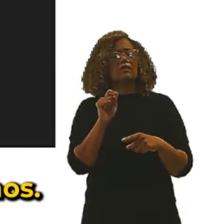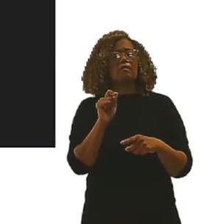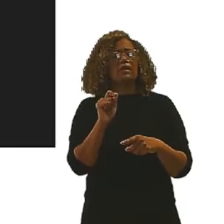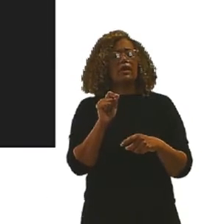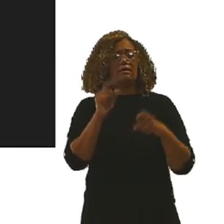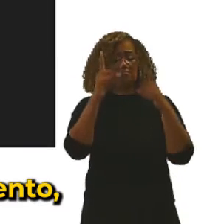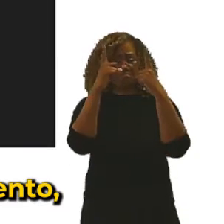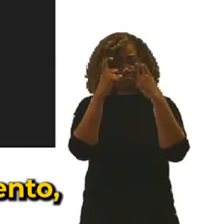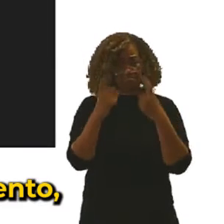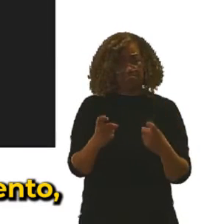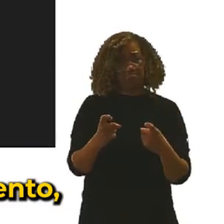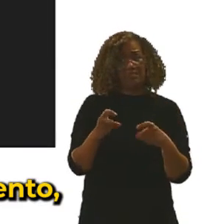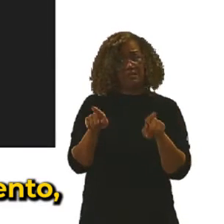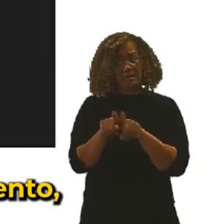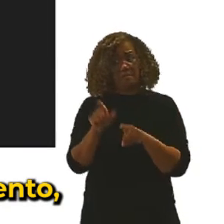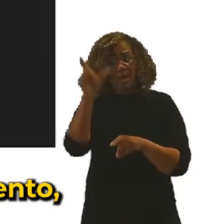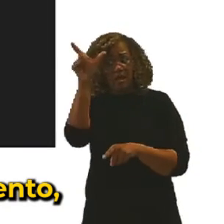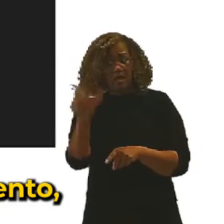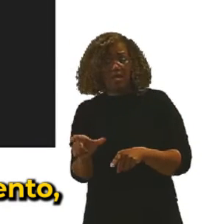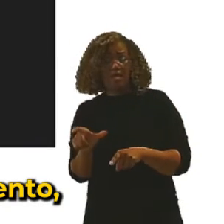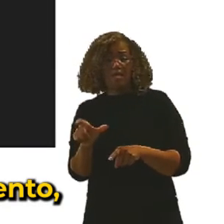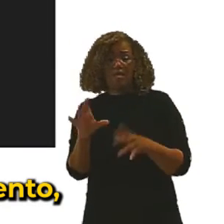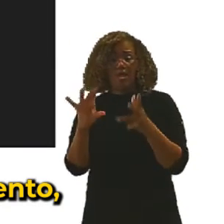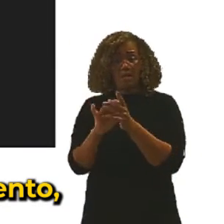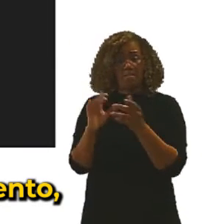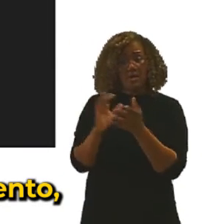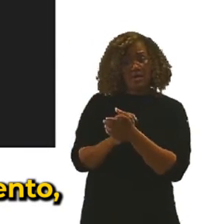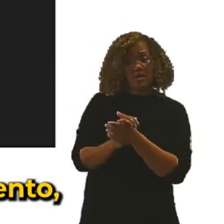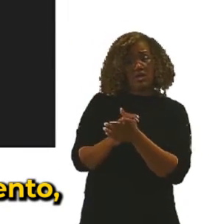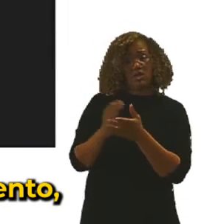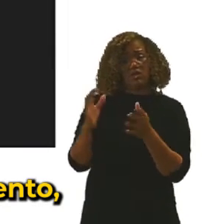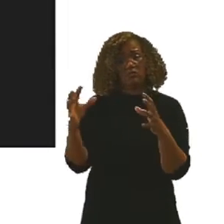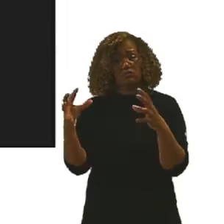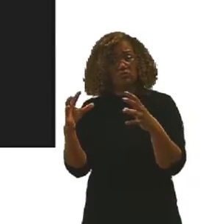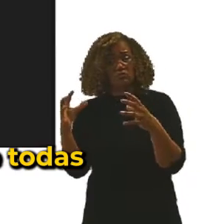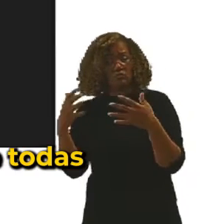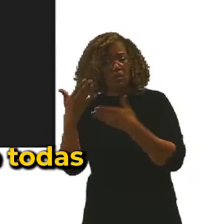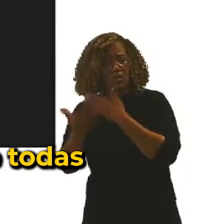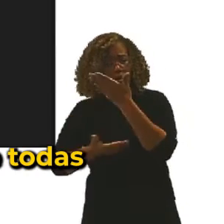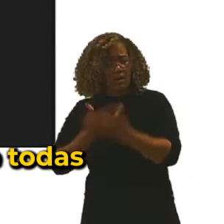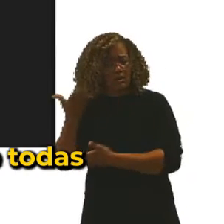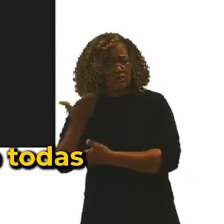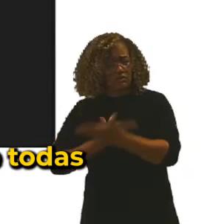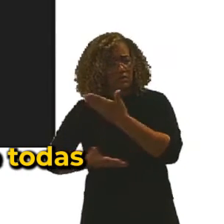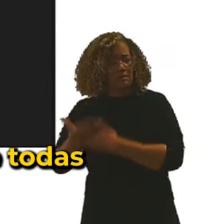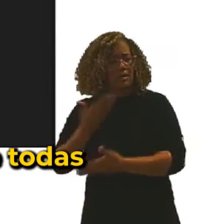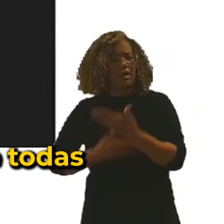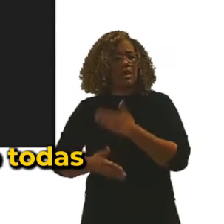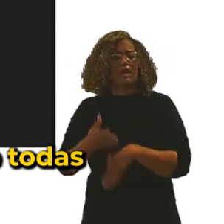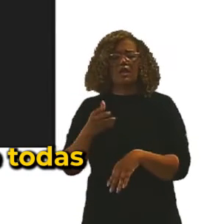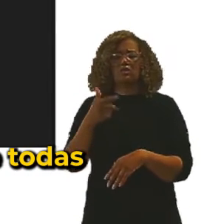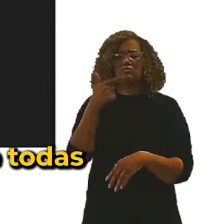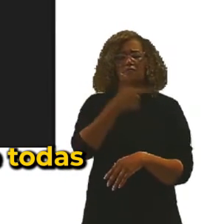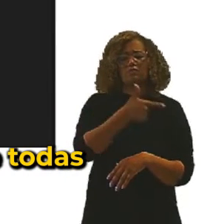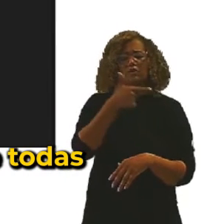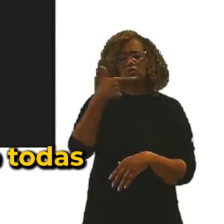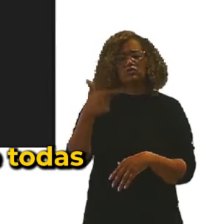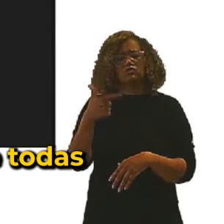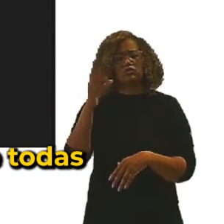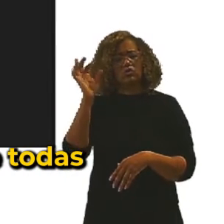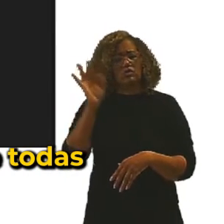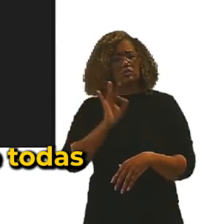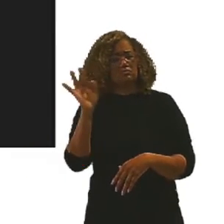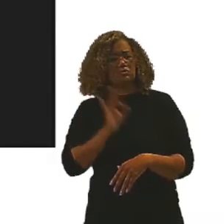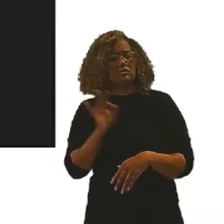parceiros íntimos, né? Aqui, marido e companheiro foi 45%, ex-marido e ex-companheiro 22%. Então, nós temos,